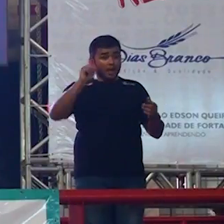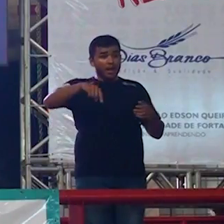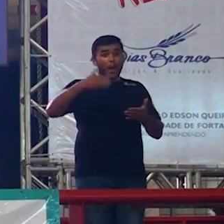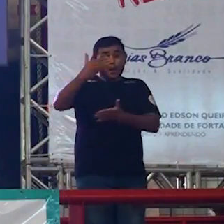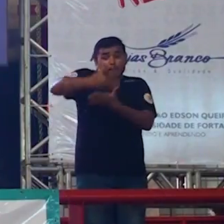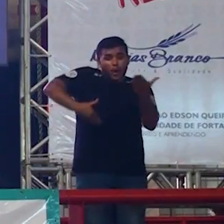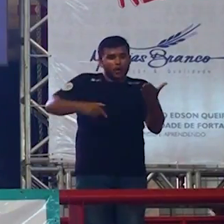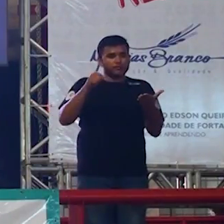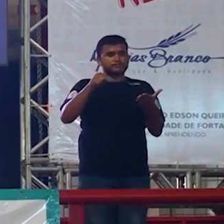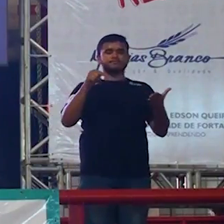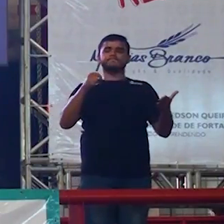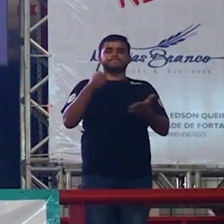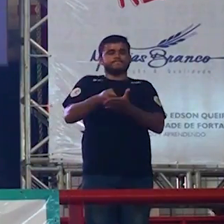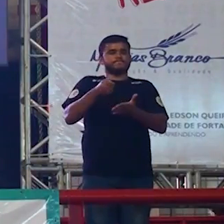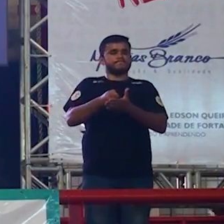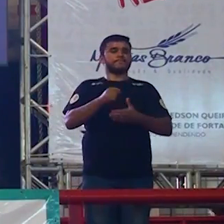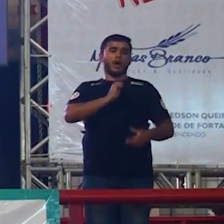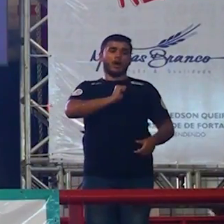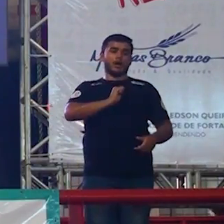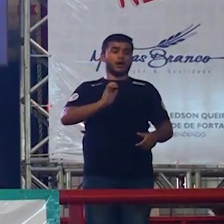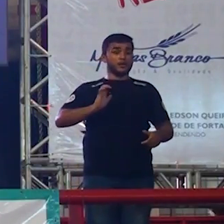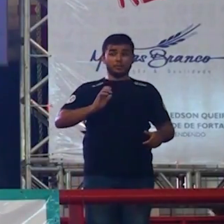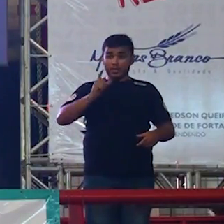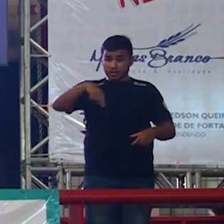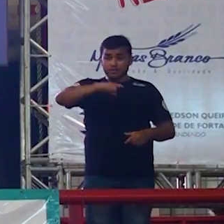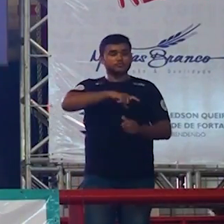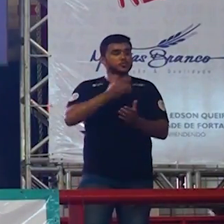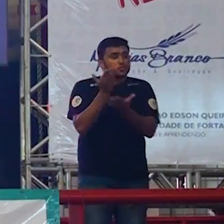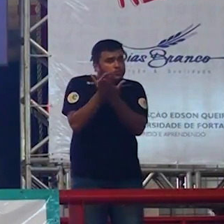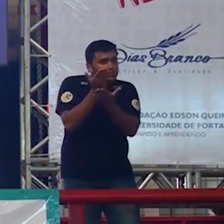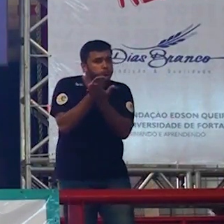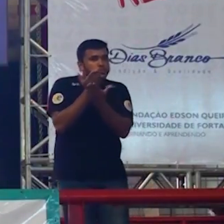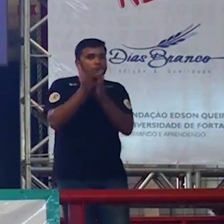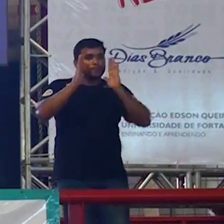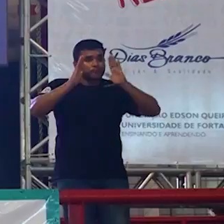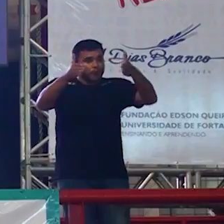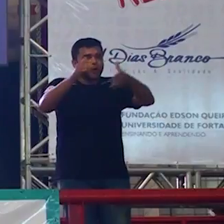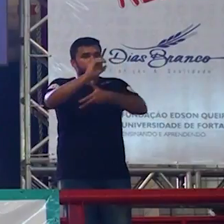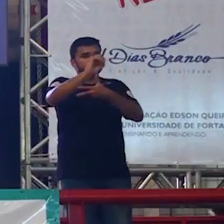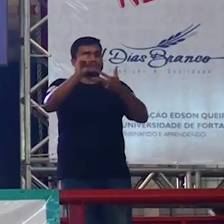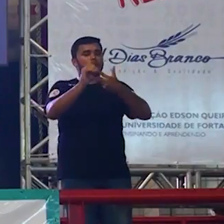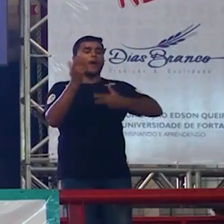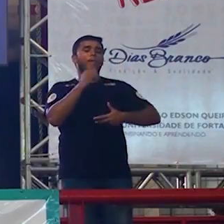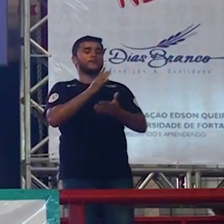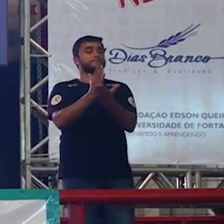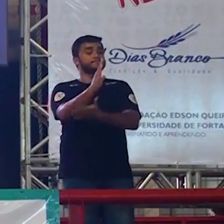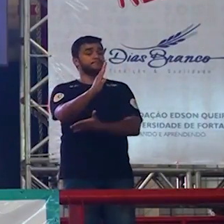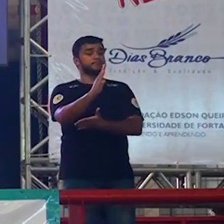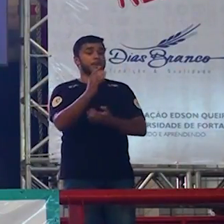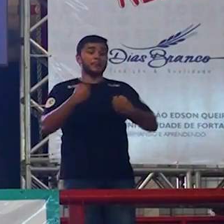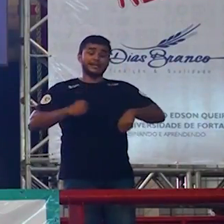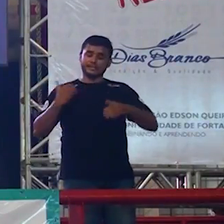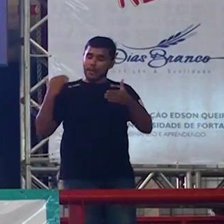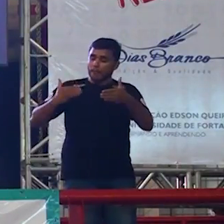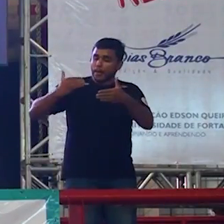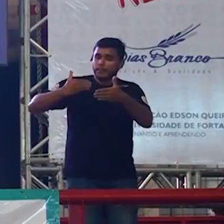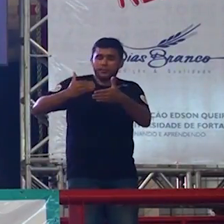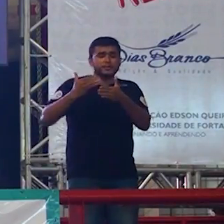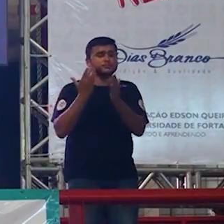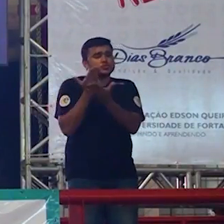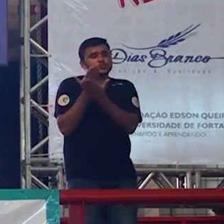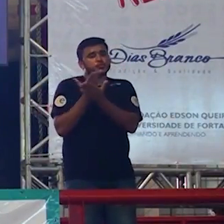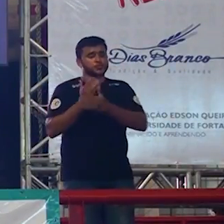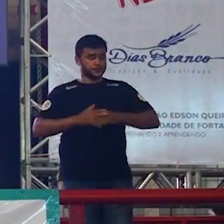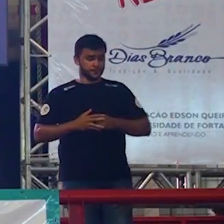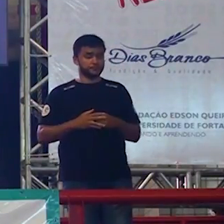mais exigentes, como o Enem, como concursos públicos. Alexandre, então como é que eu aprendo a